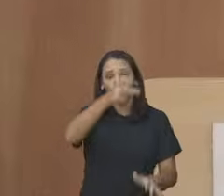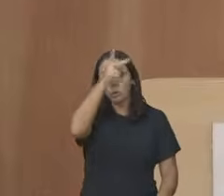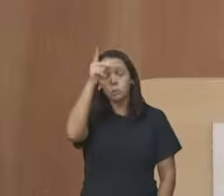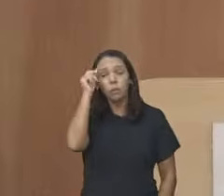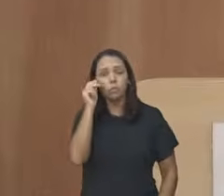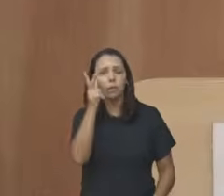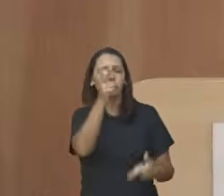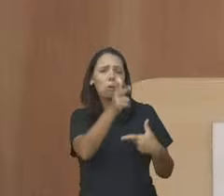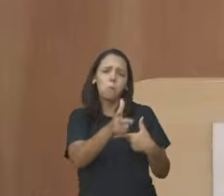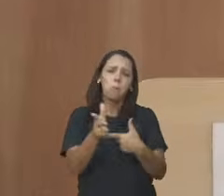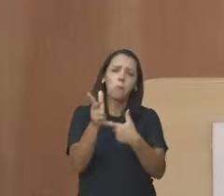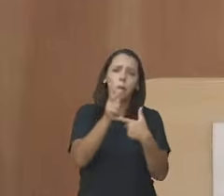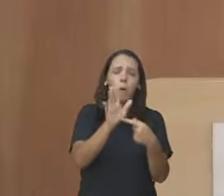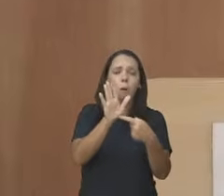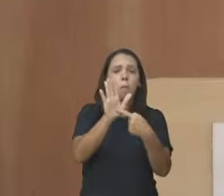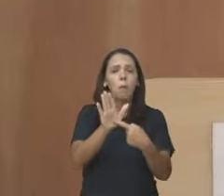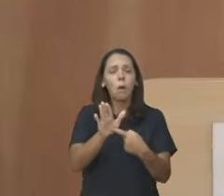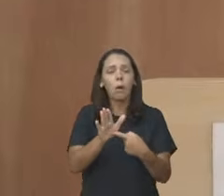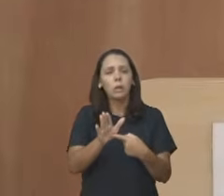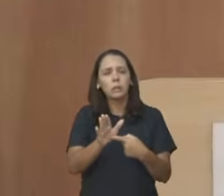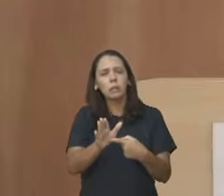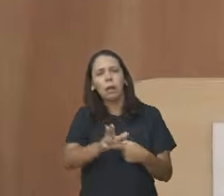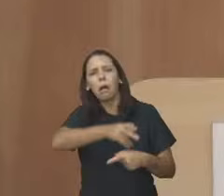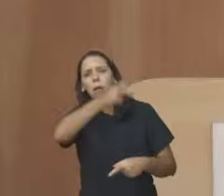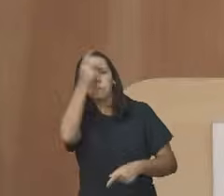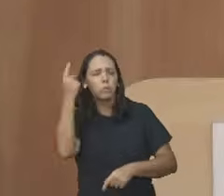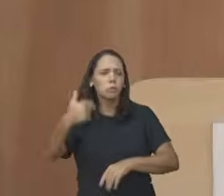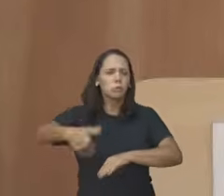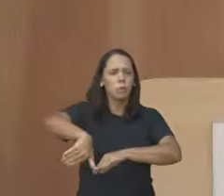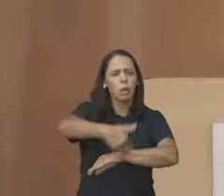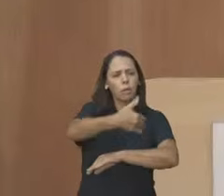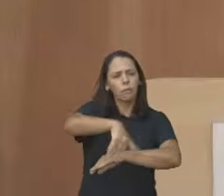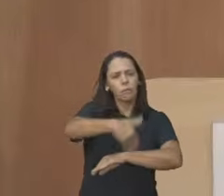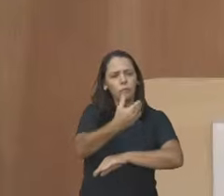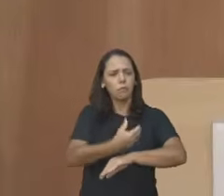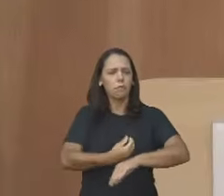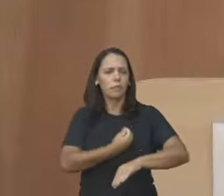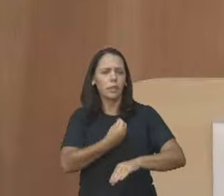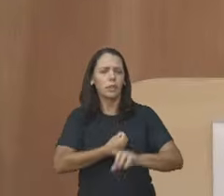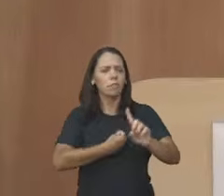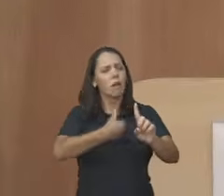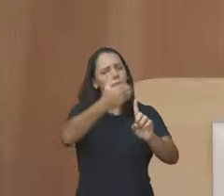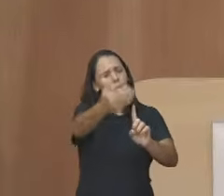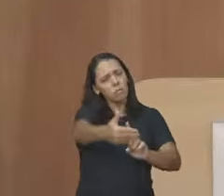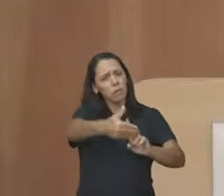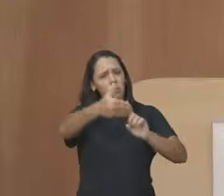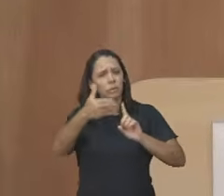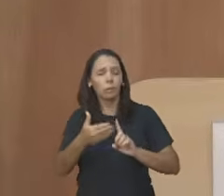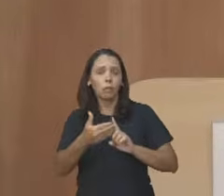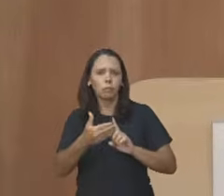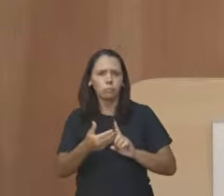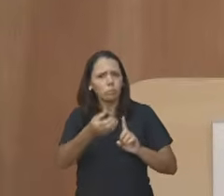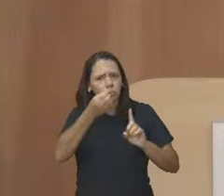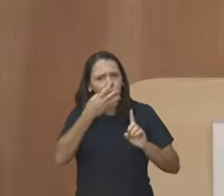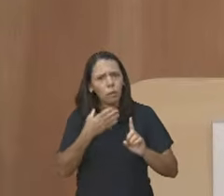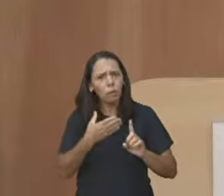que é muito bacana, deveria ser a regra, mas que é algo esporádico, que é uma exceção e não a